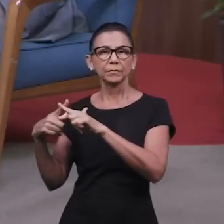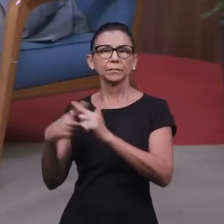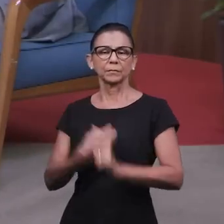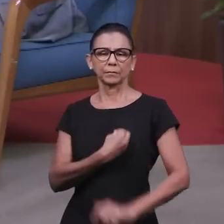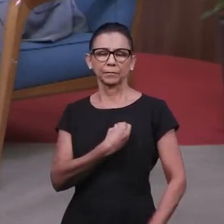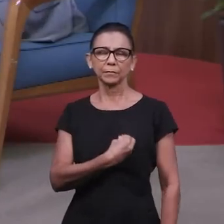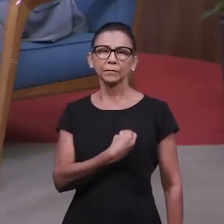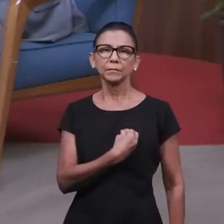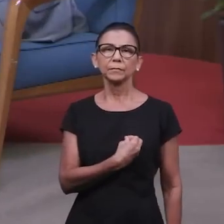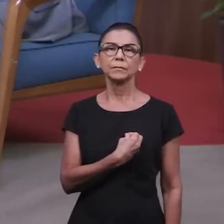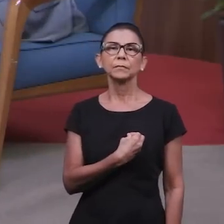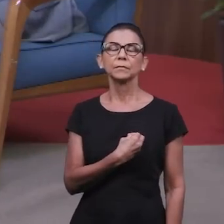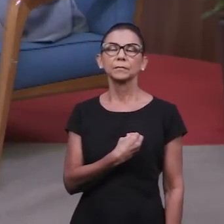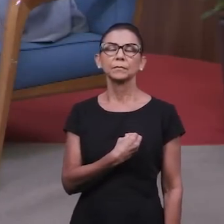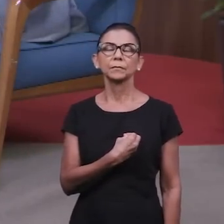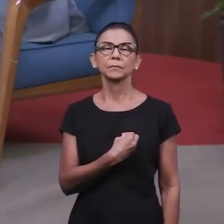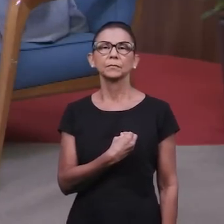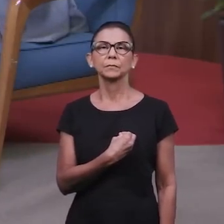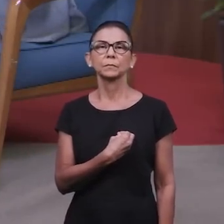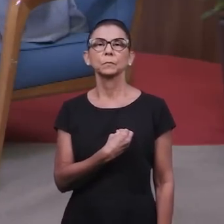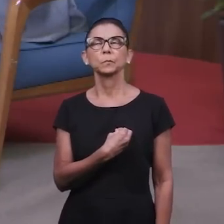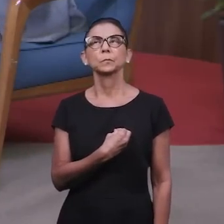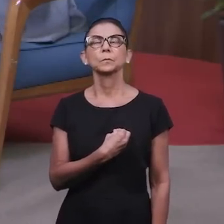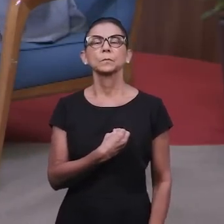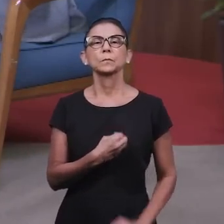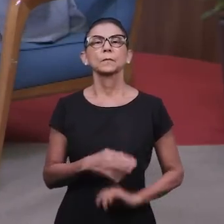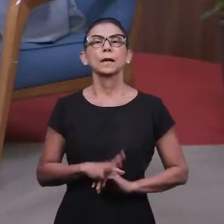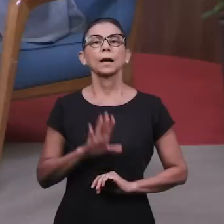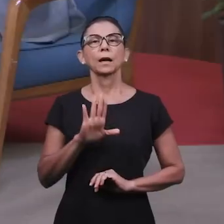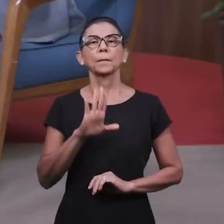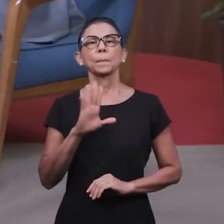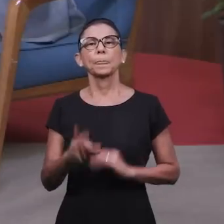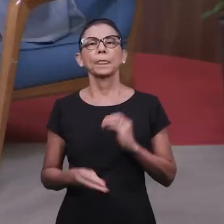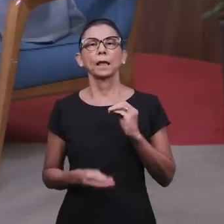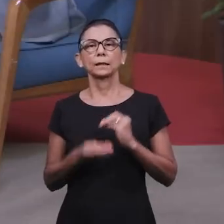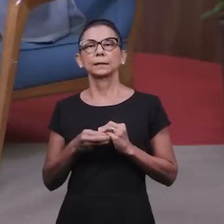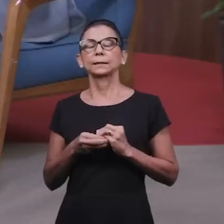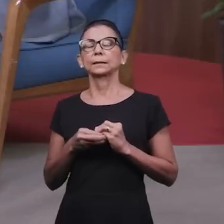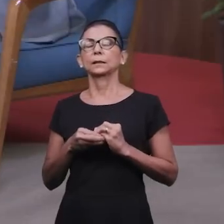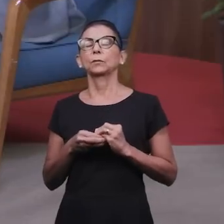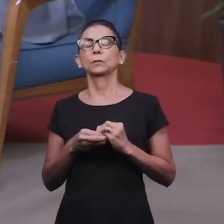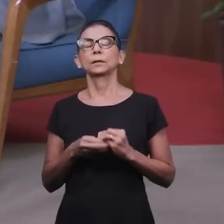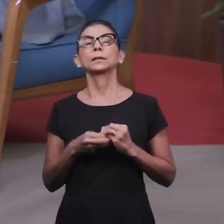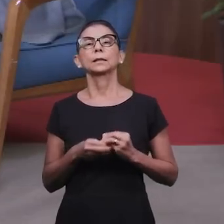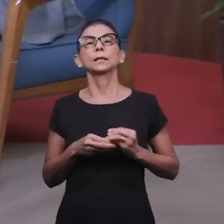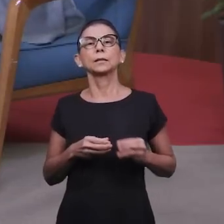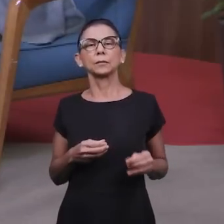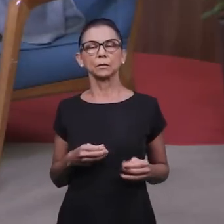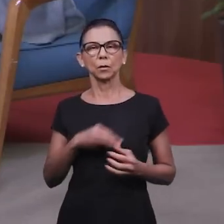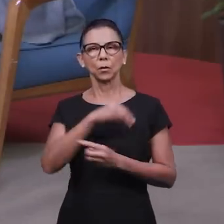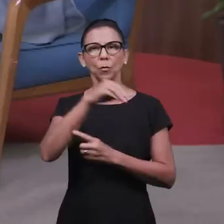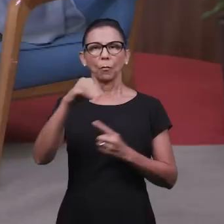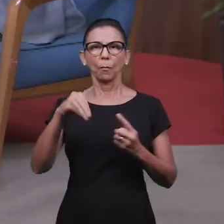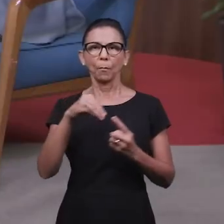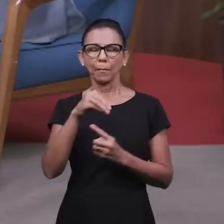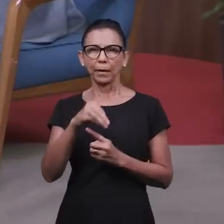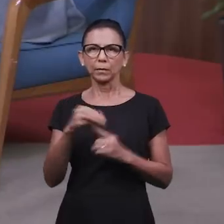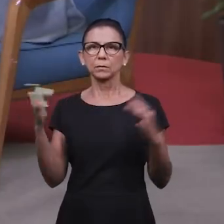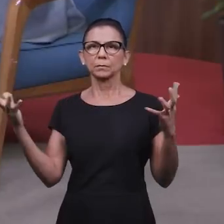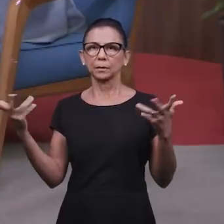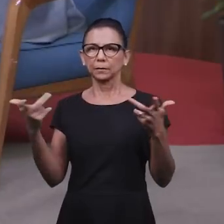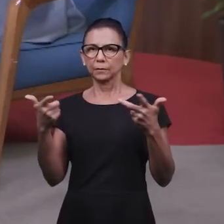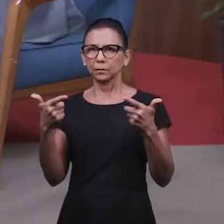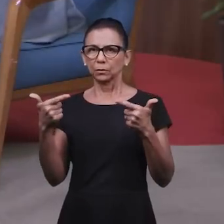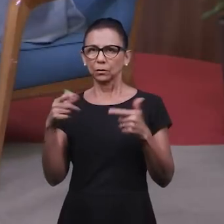momento as armas profético. poderosas. Né? Assim, eu quero acrescentar aqui que são armas poderosas, são